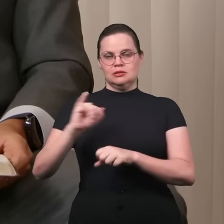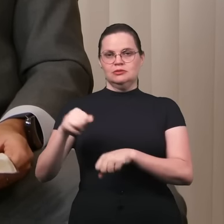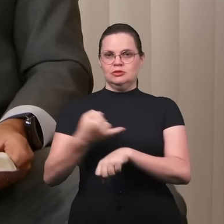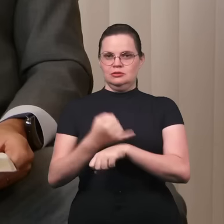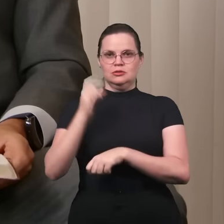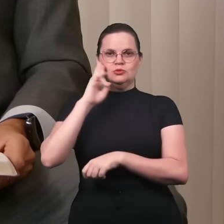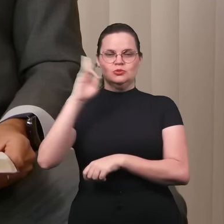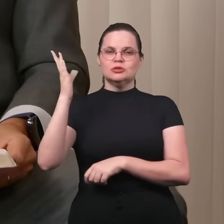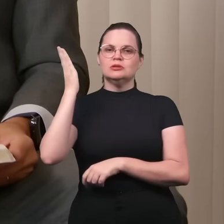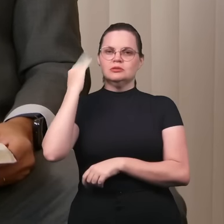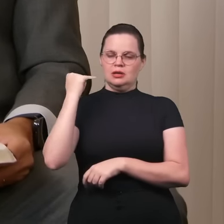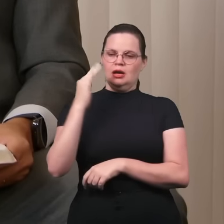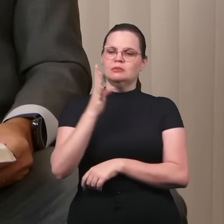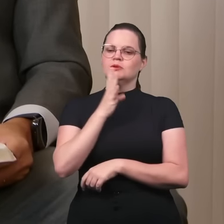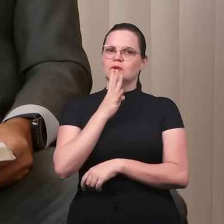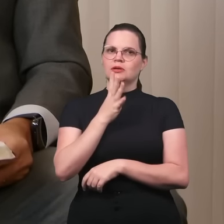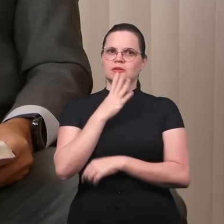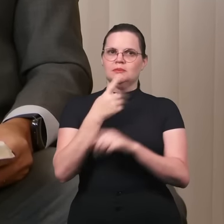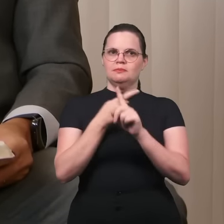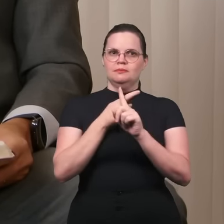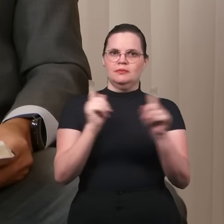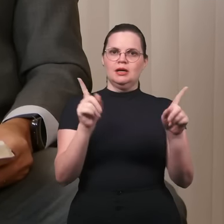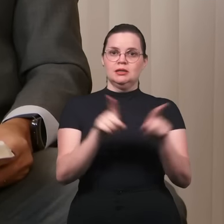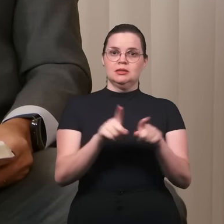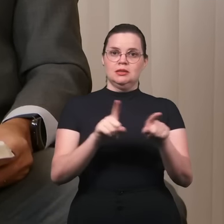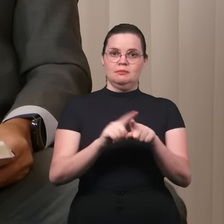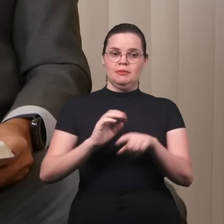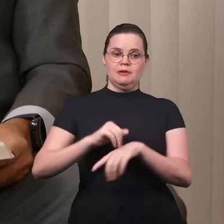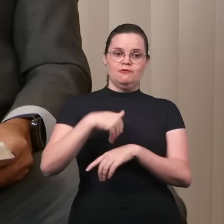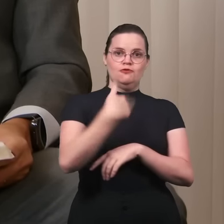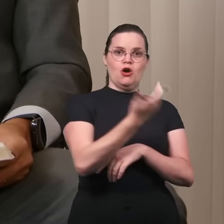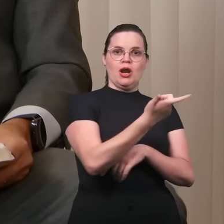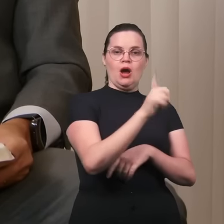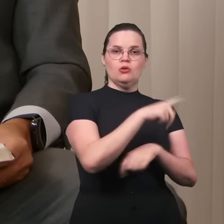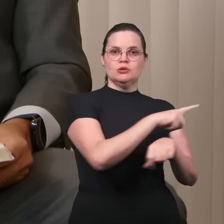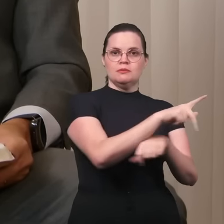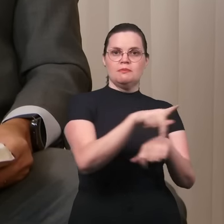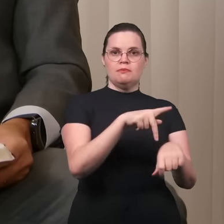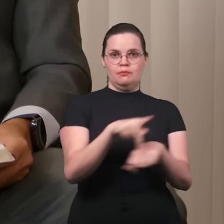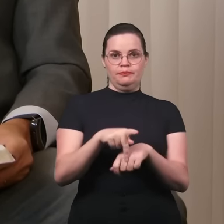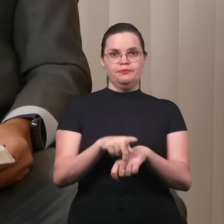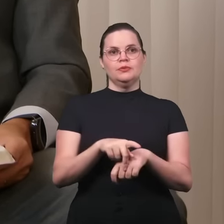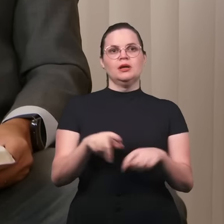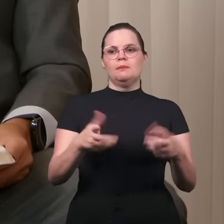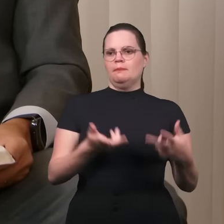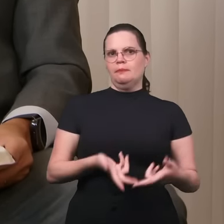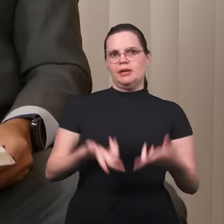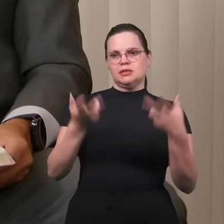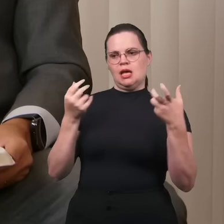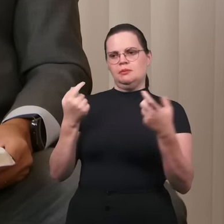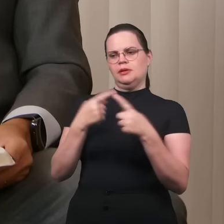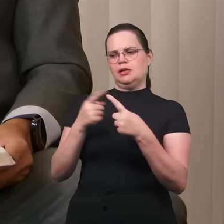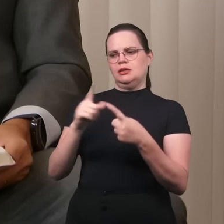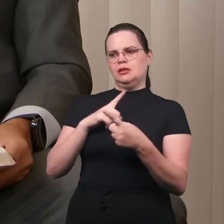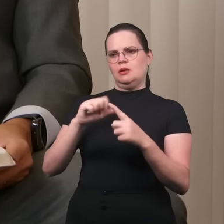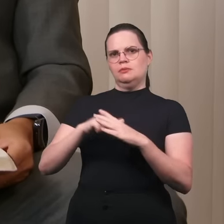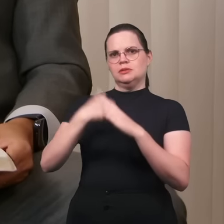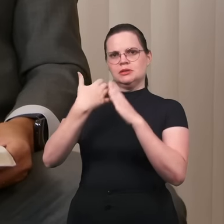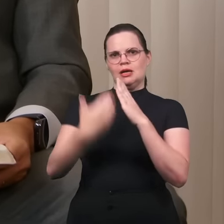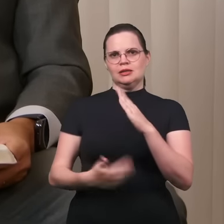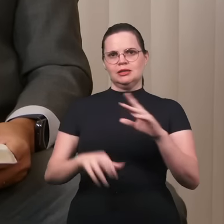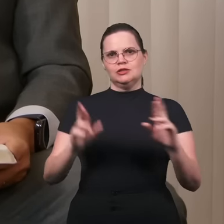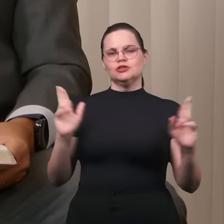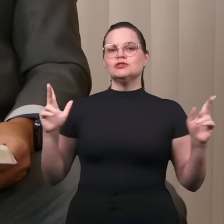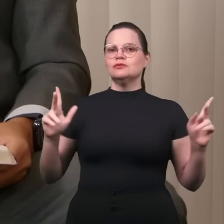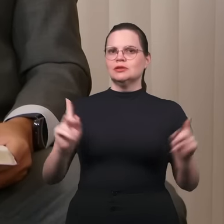dentro, mas eles também são conhecidos fora de Jerusalém, porque tem um aspecto diferente e nós vamos discorrendo aqui,